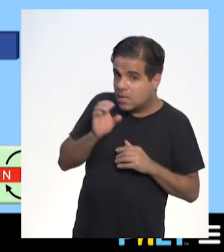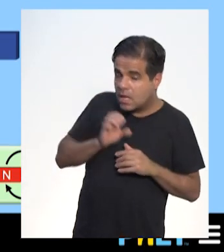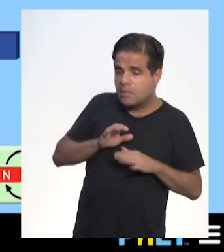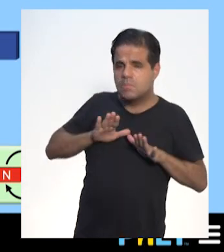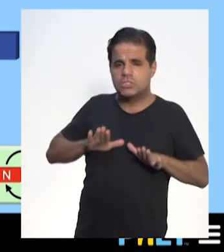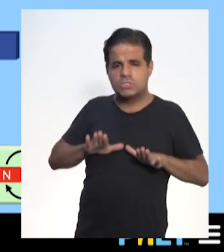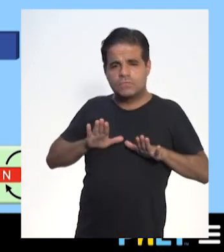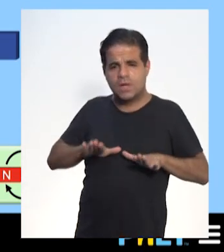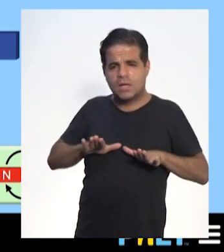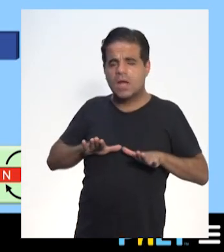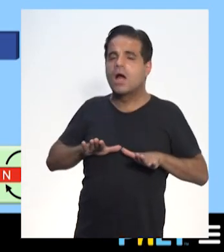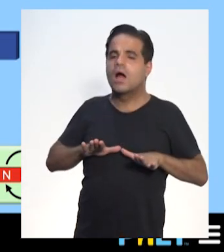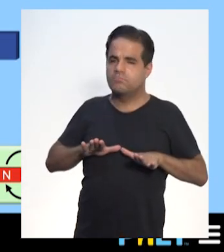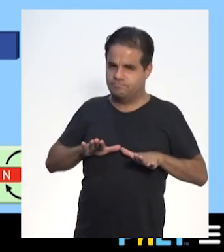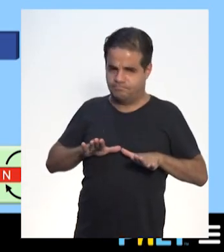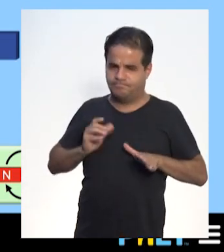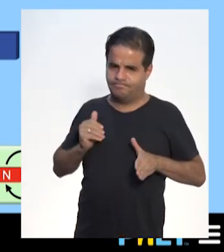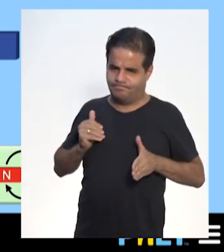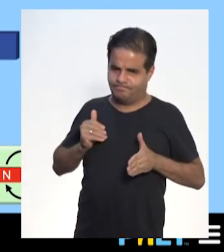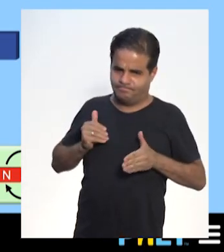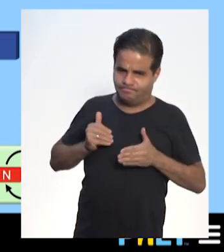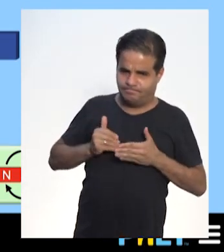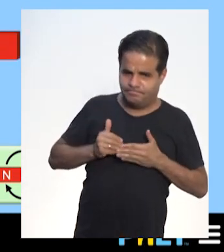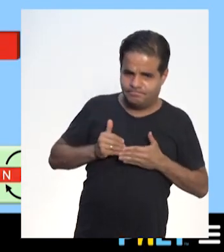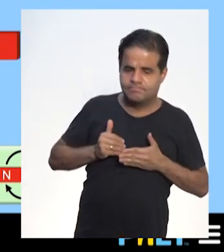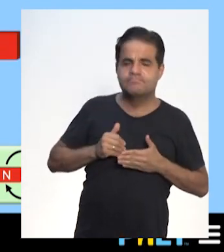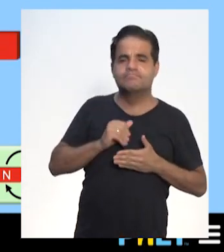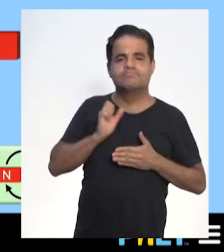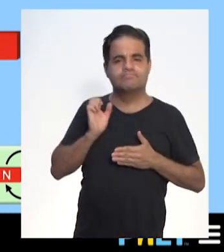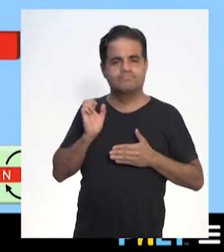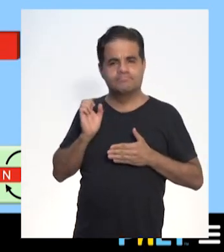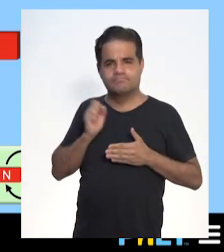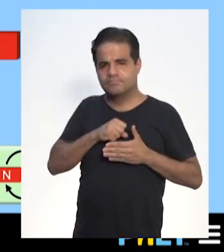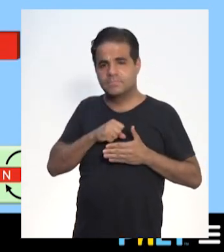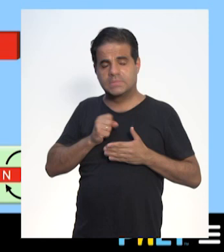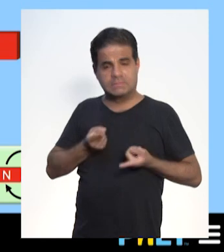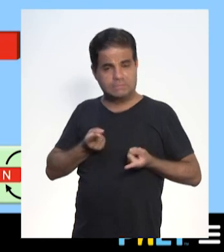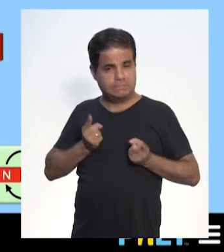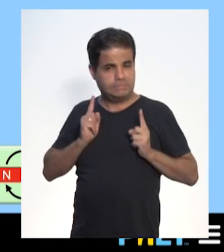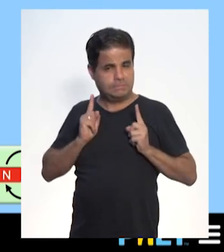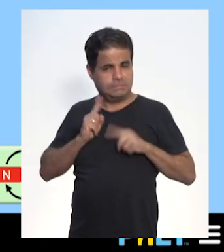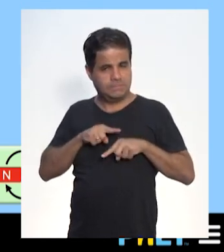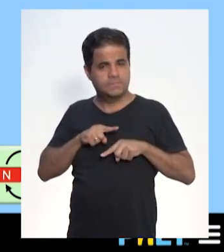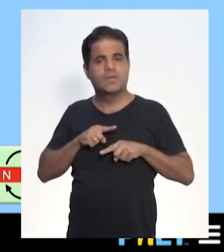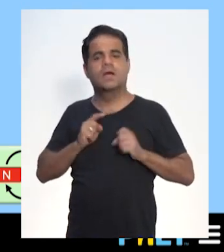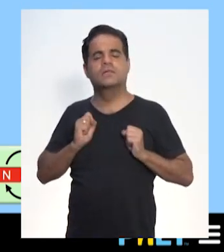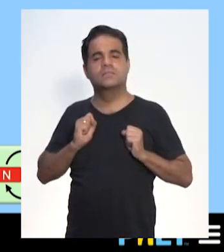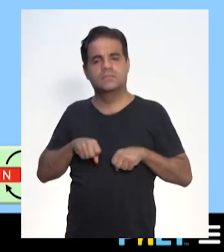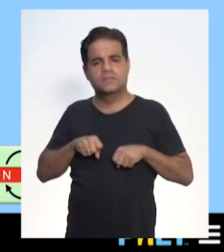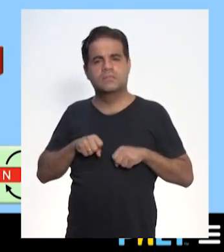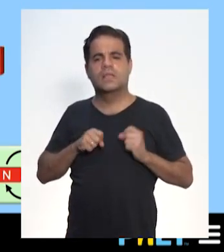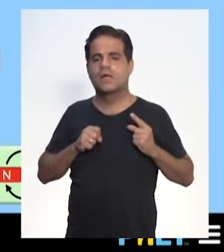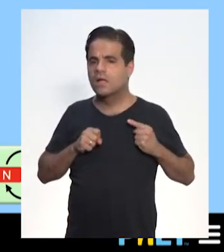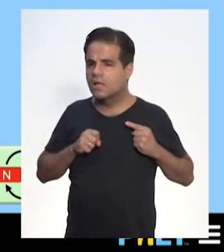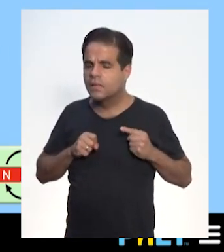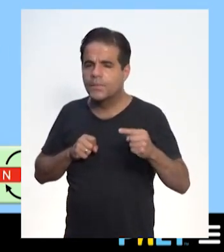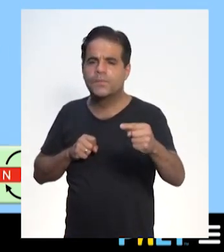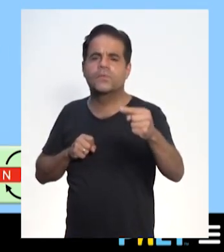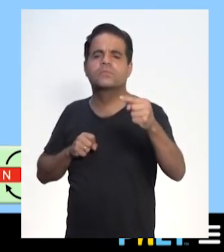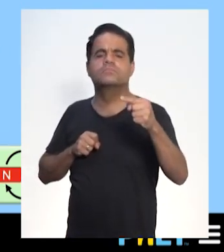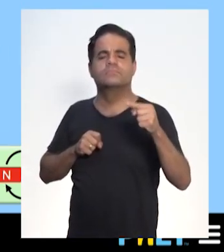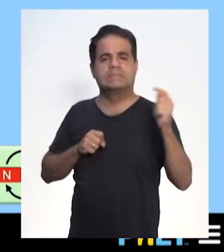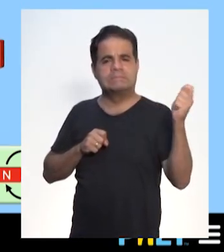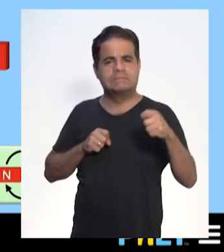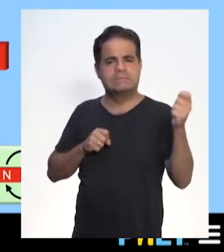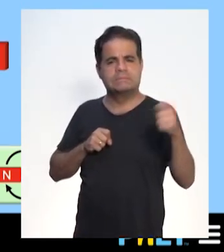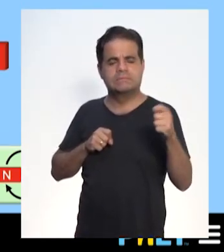devagar, né? Isso. Se ele aproxima mais rápido também. Se você inverte os polos, corrente elétrica invertida.